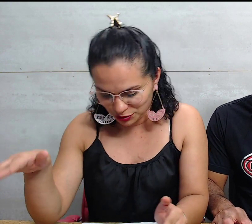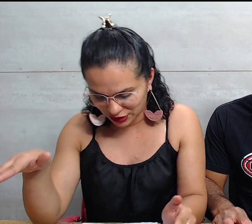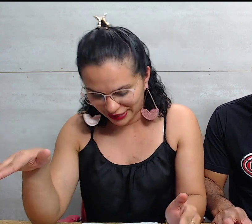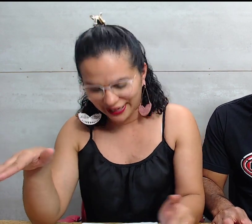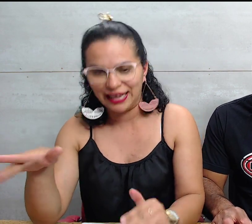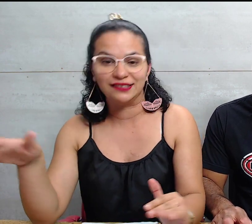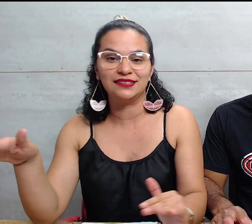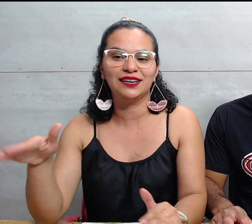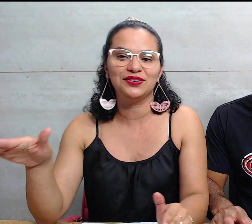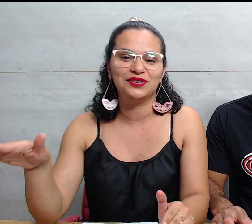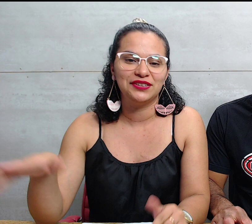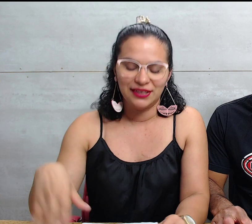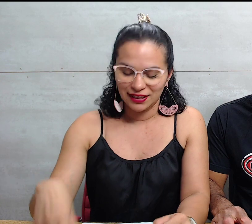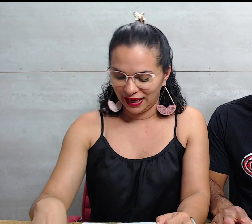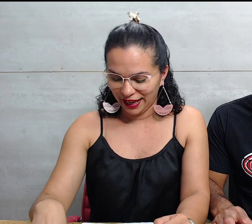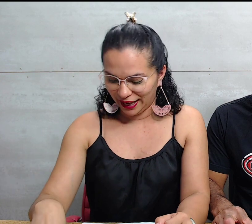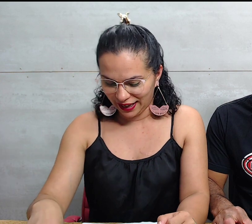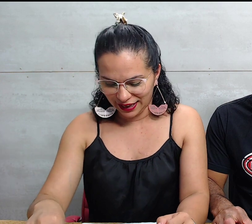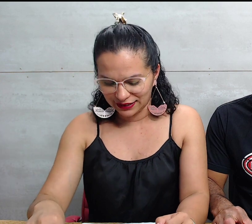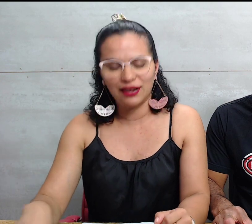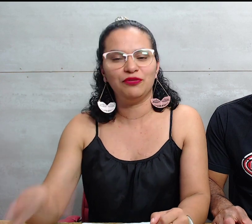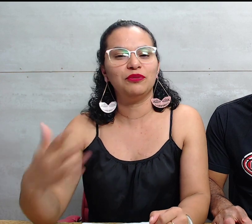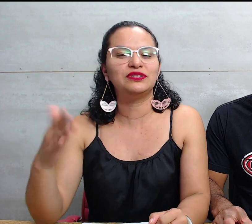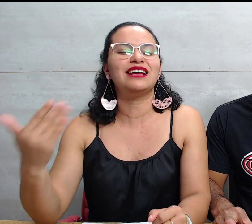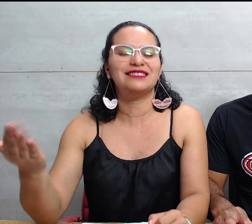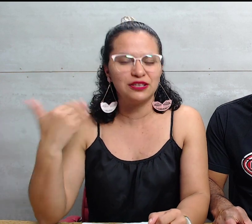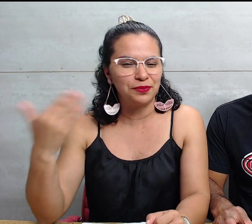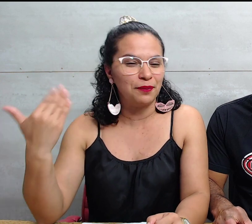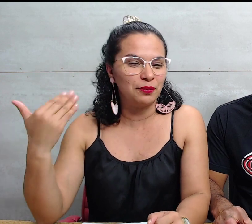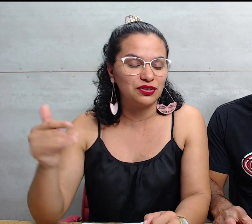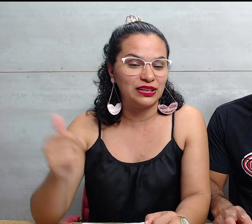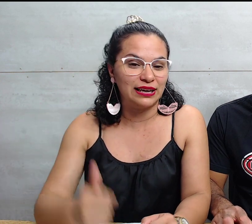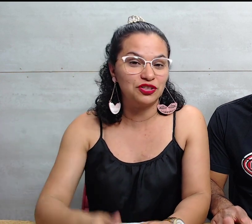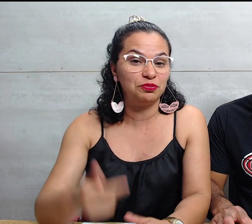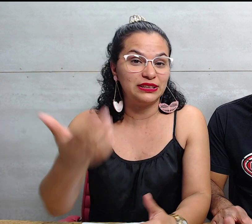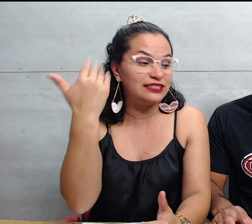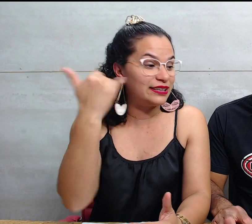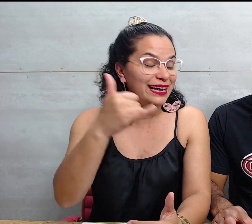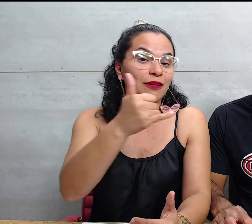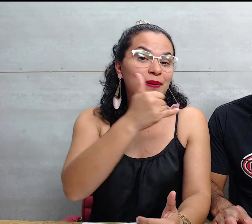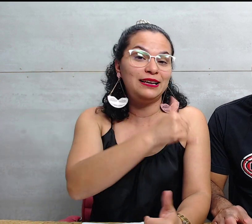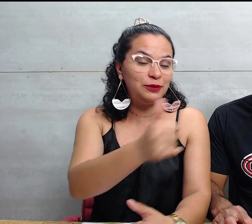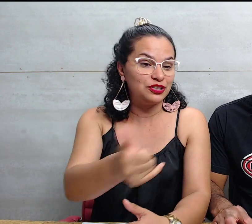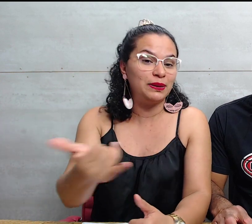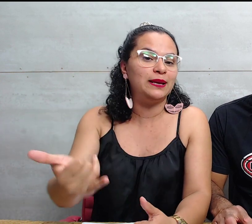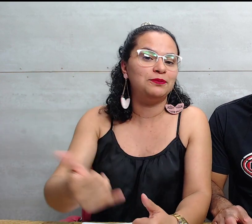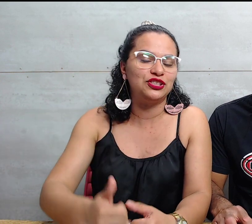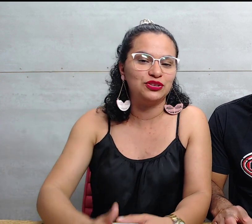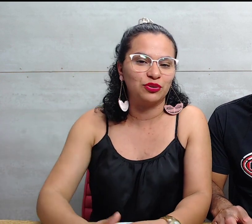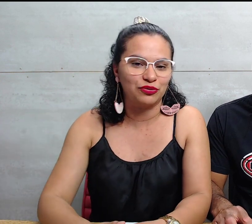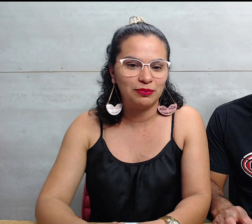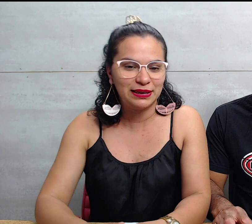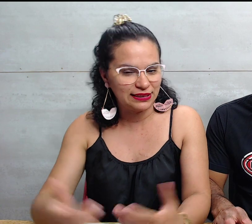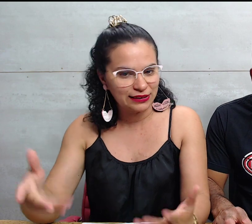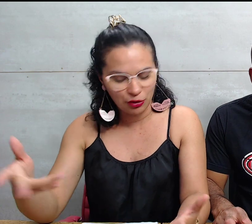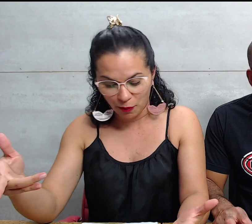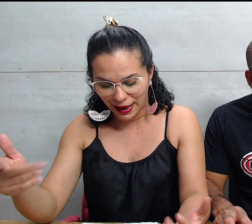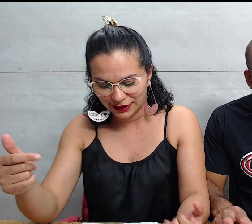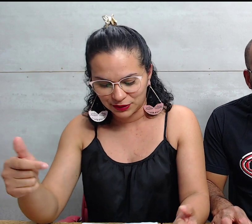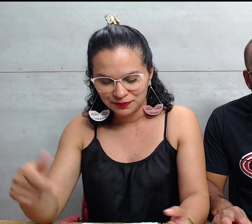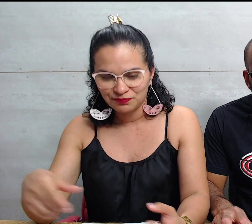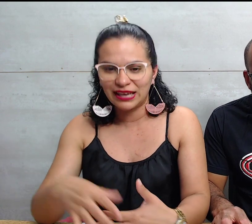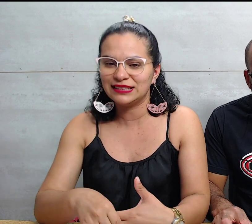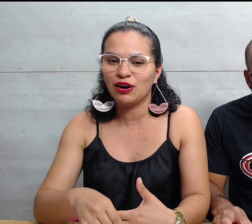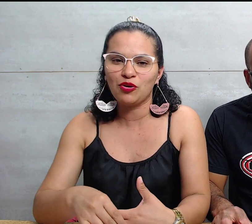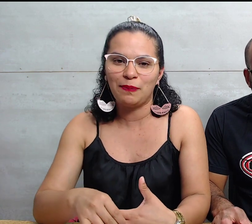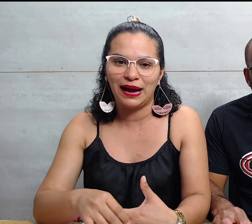falas de Bolsonaro erradas. Você anotou então, as falas erradas. Não, vamos, traz o próprio Bolsonaro. Se eu pudesse, ligava pra ele e pedia pra ele repetir de novo. Mas ele logo, tá ocupado. Logo,